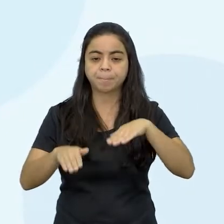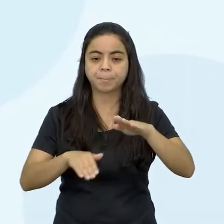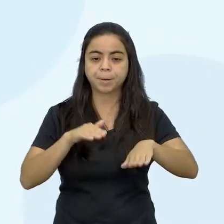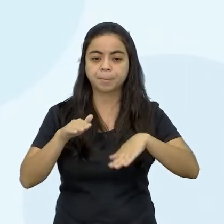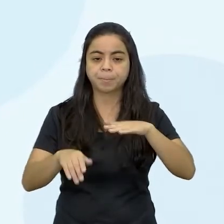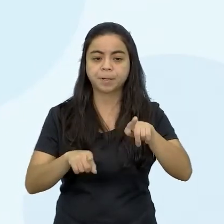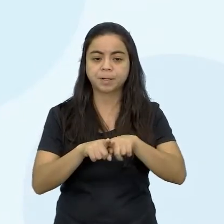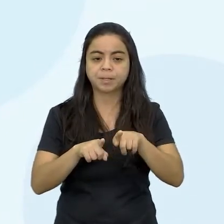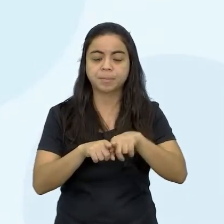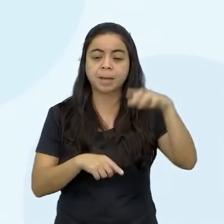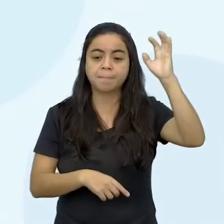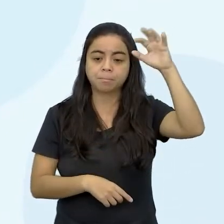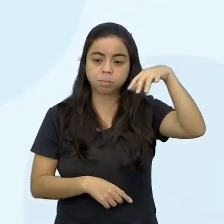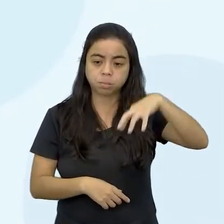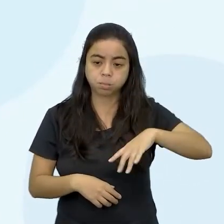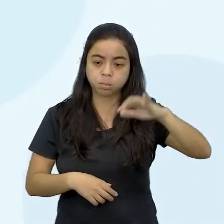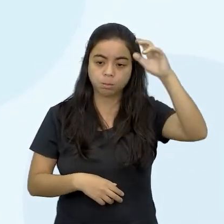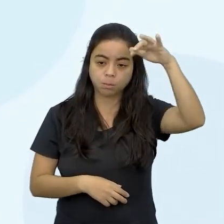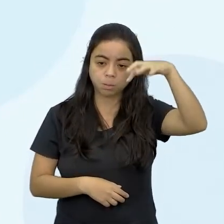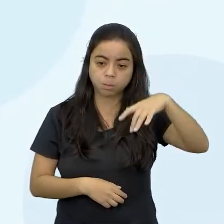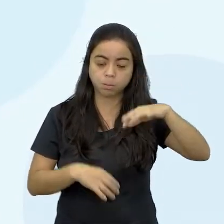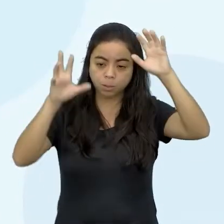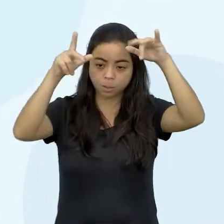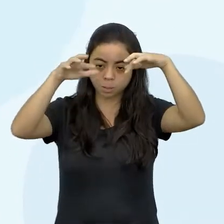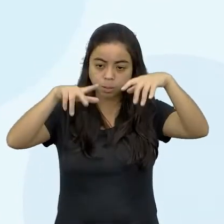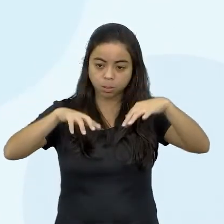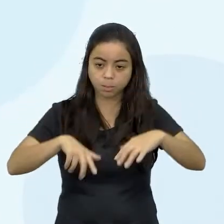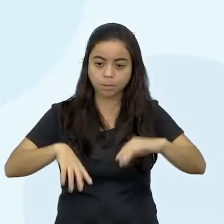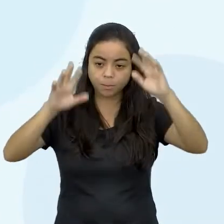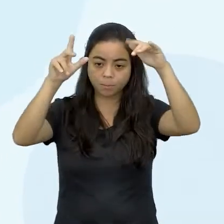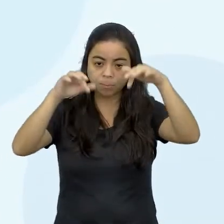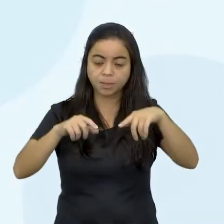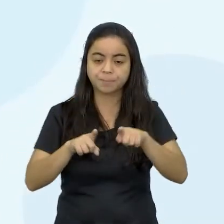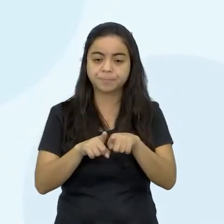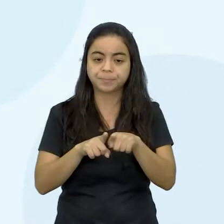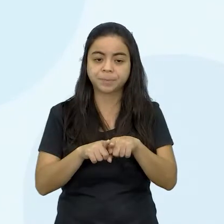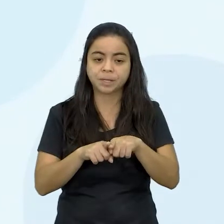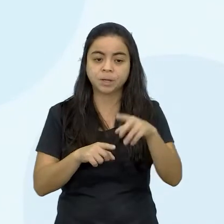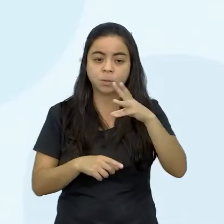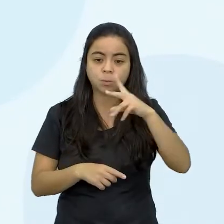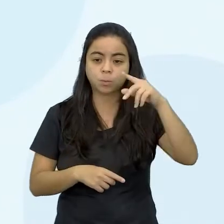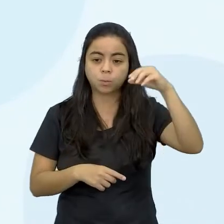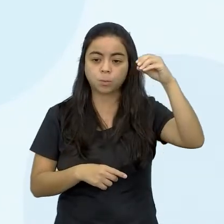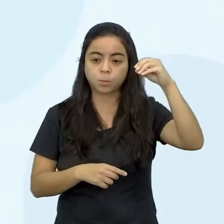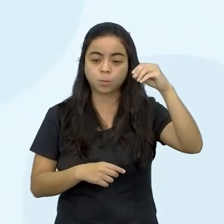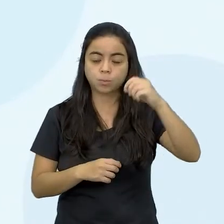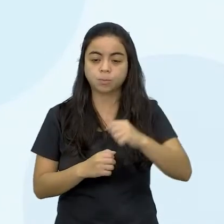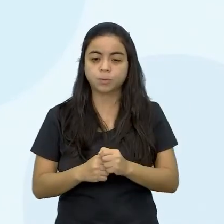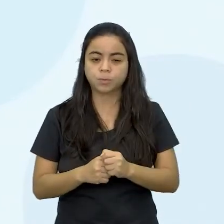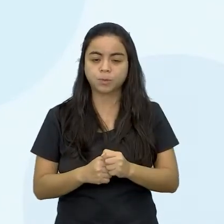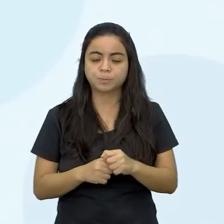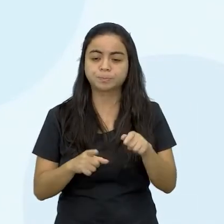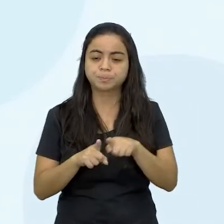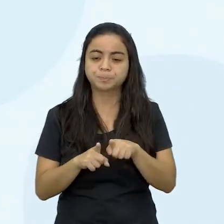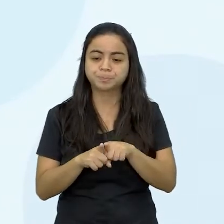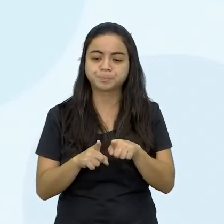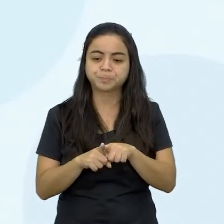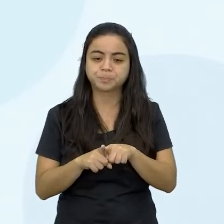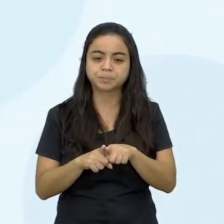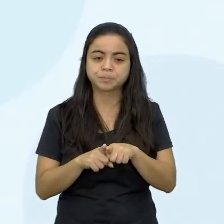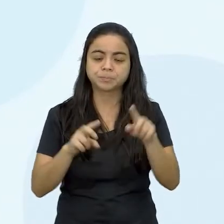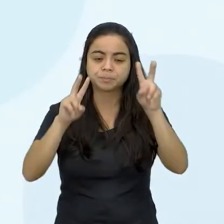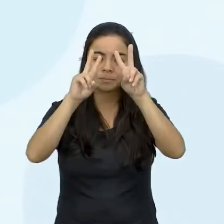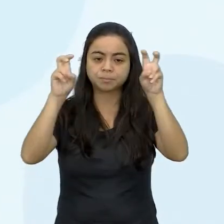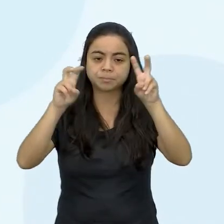com a queda d'água também com a utilização de vapor de uma chaleira analisou ali